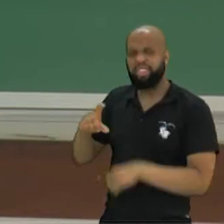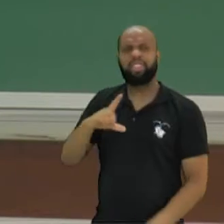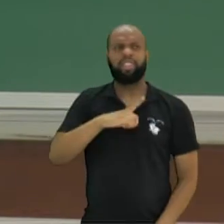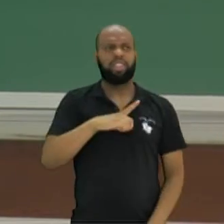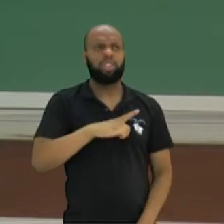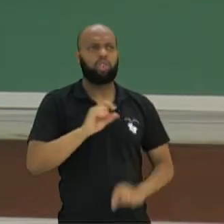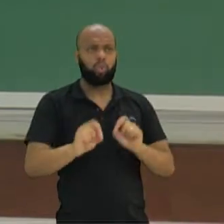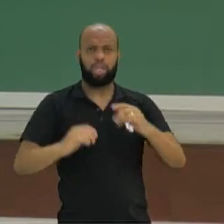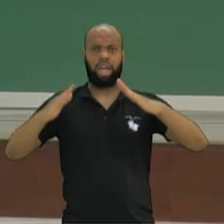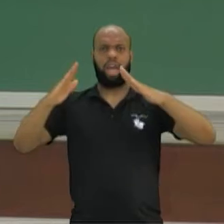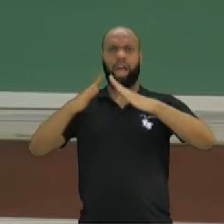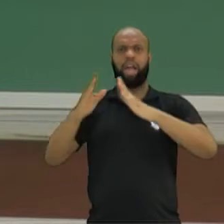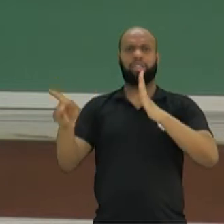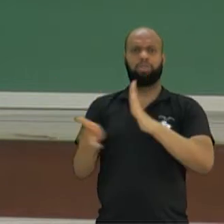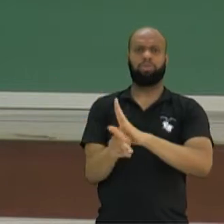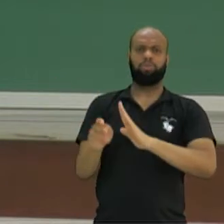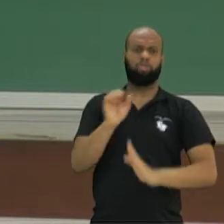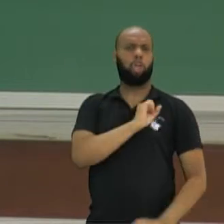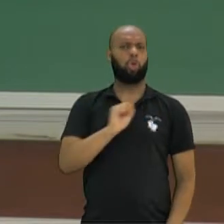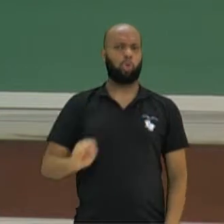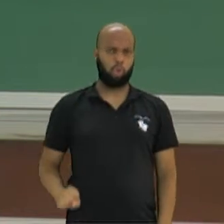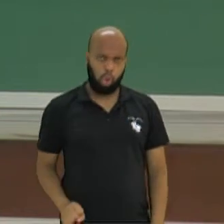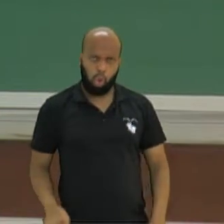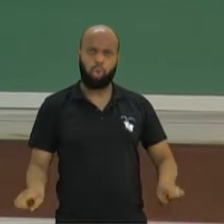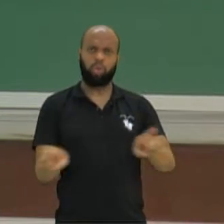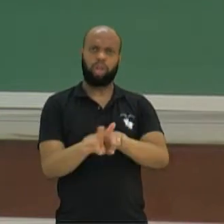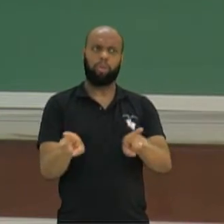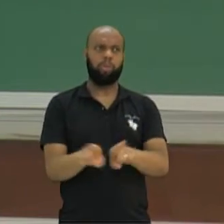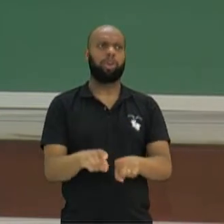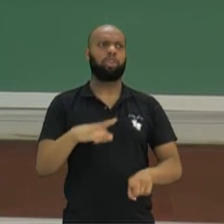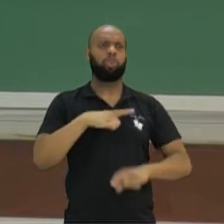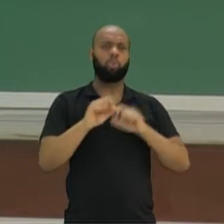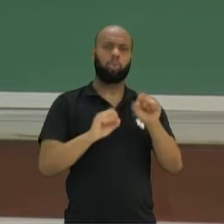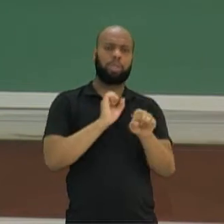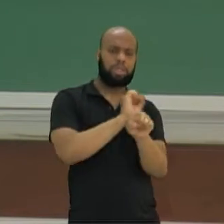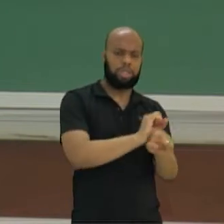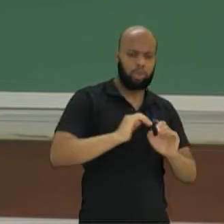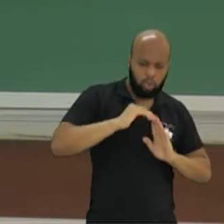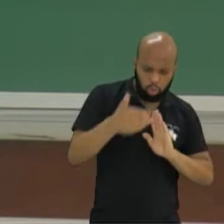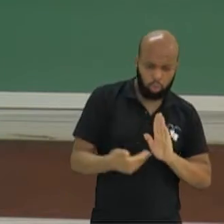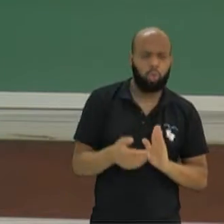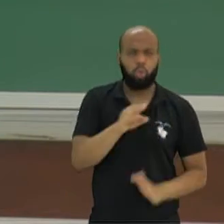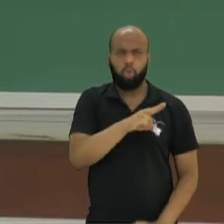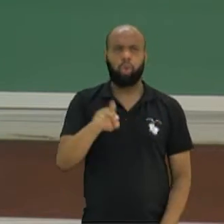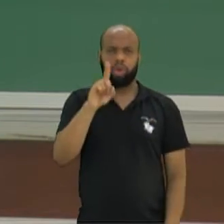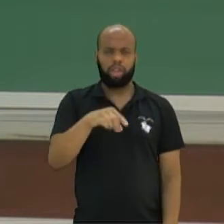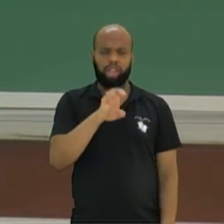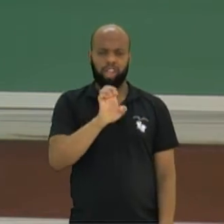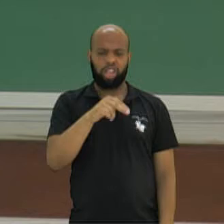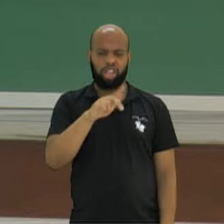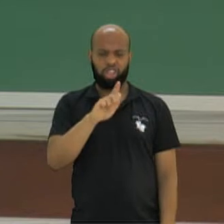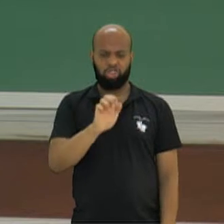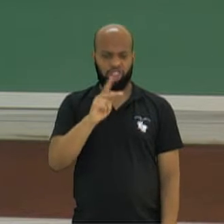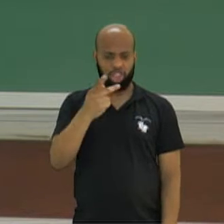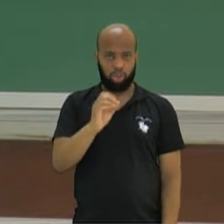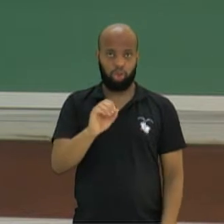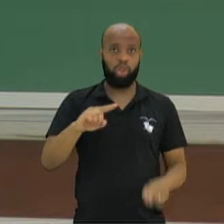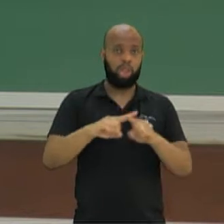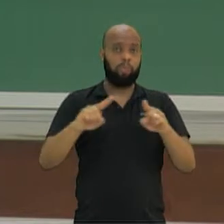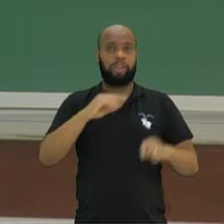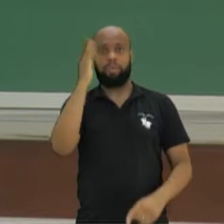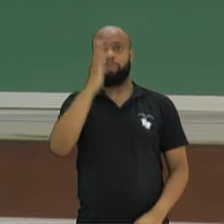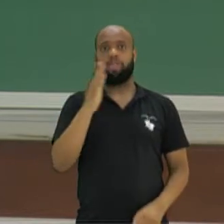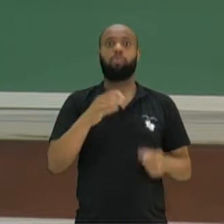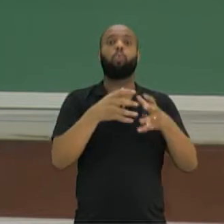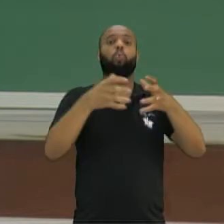a Casa Grande, a senzala, a parte de agricultura, tudo não se chamava engenho? Sim, mas o Brasil é muito grande,